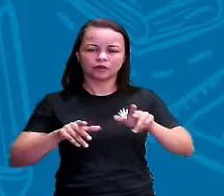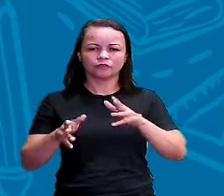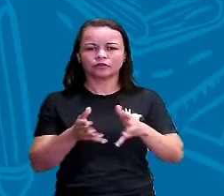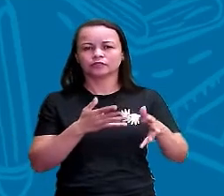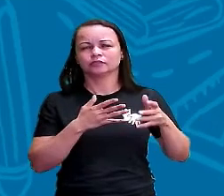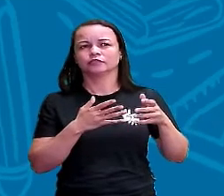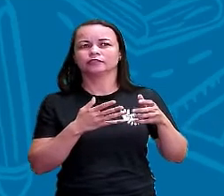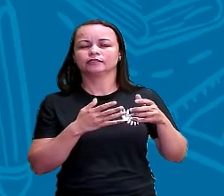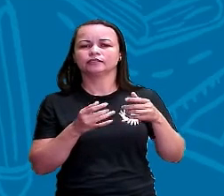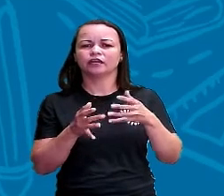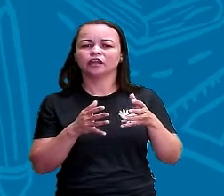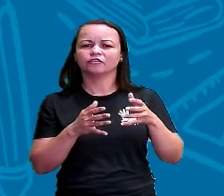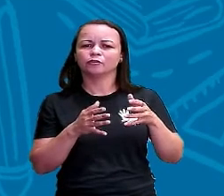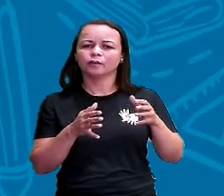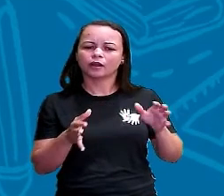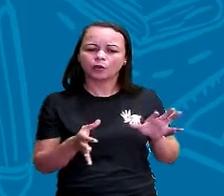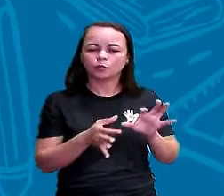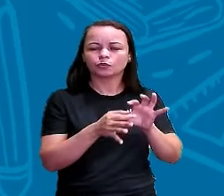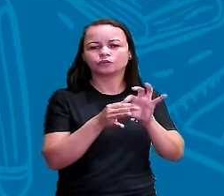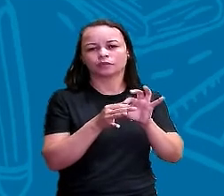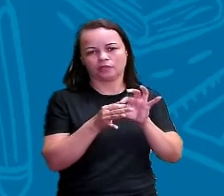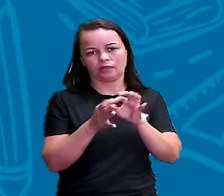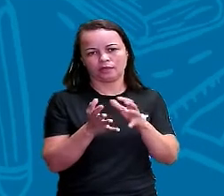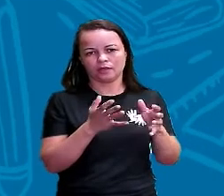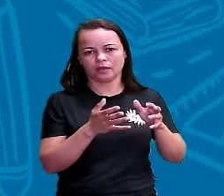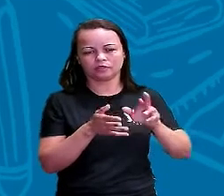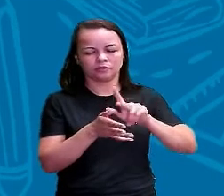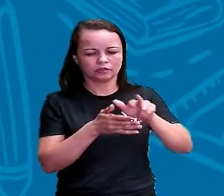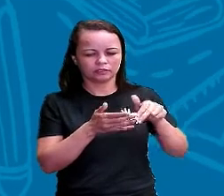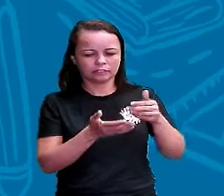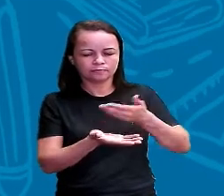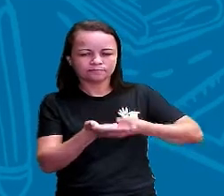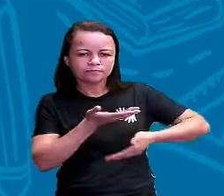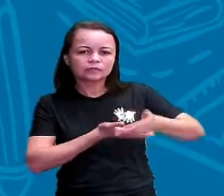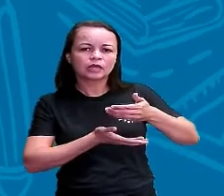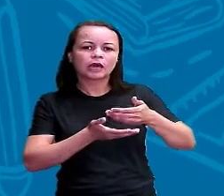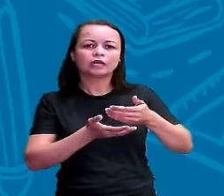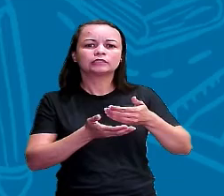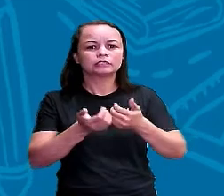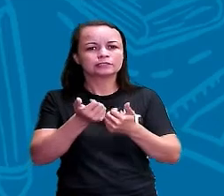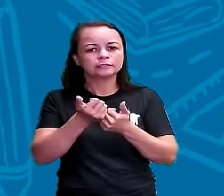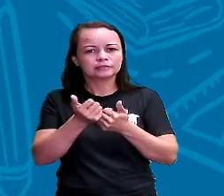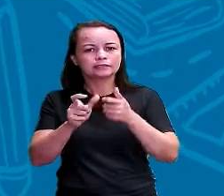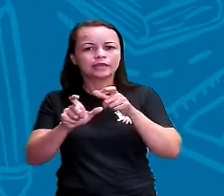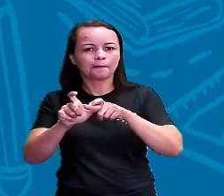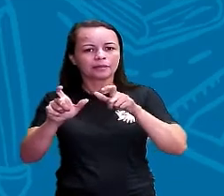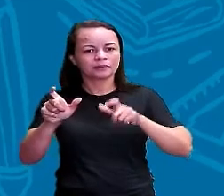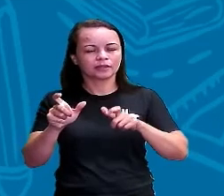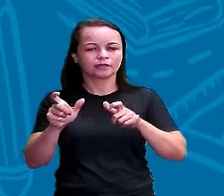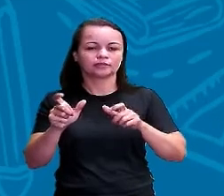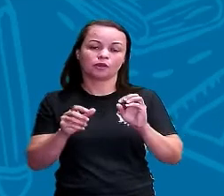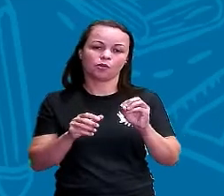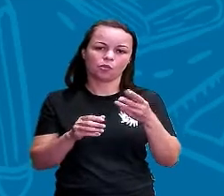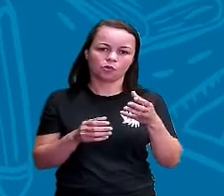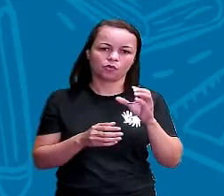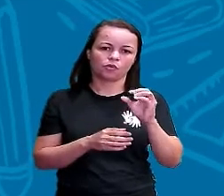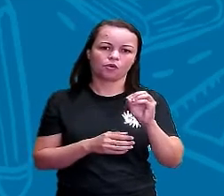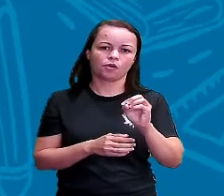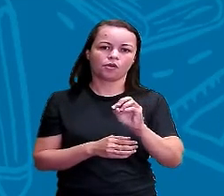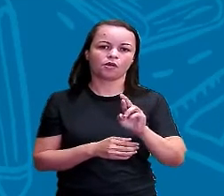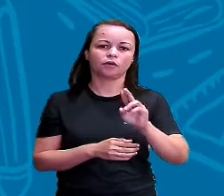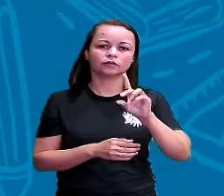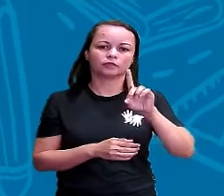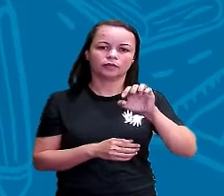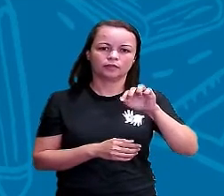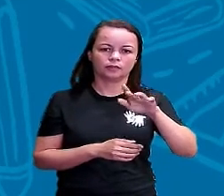para conectar orações, estabelecendo entre elas uma relação de dependência ou coordenação. Então, o